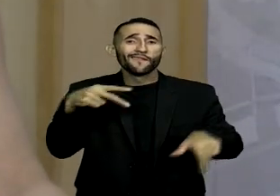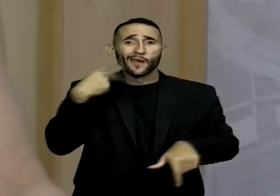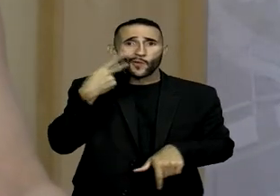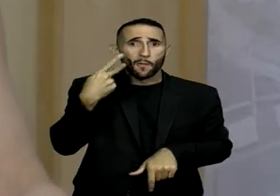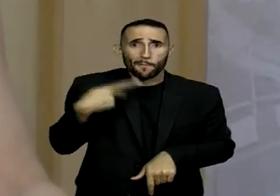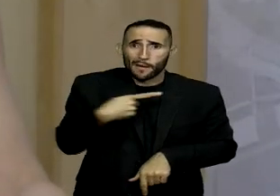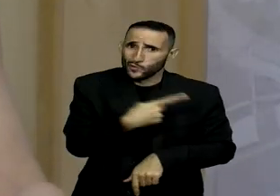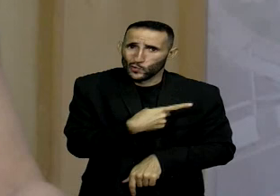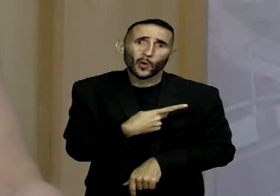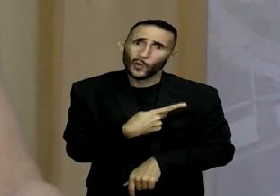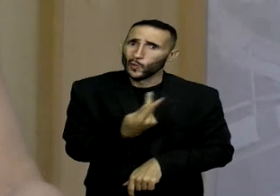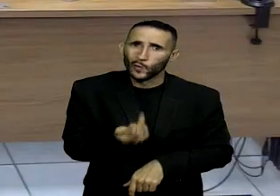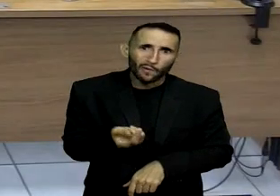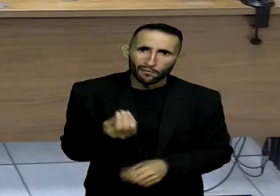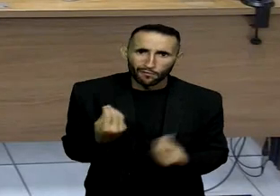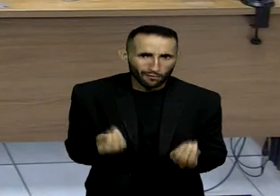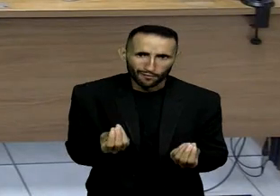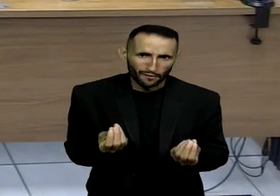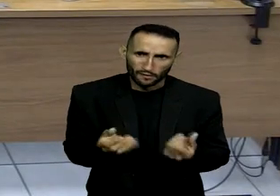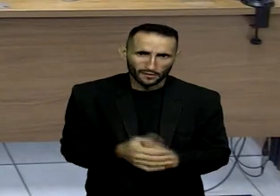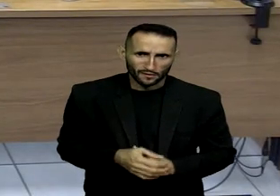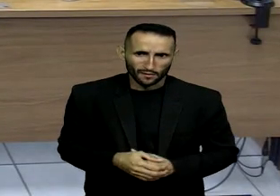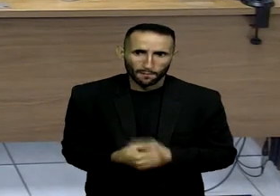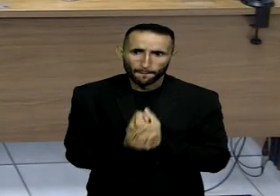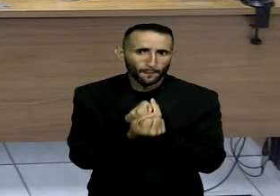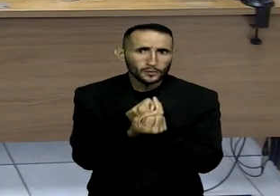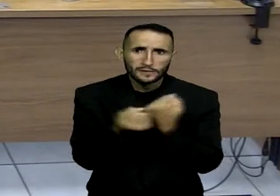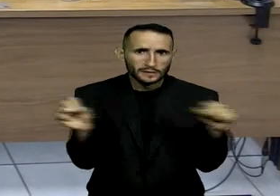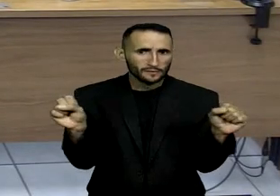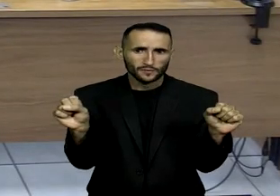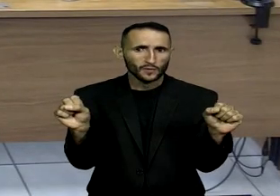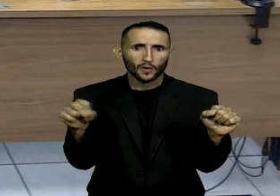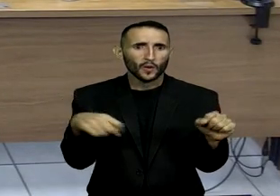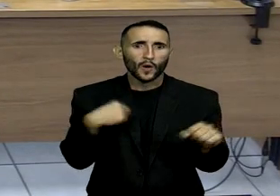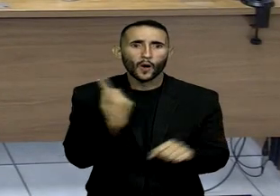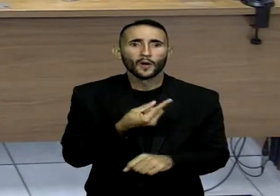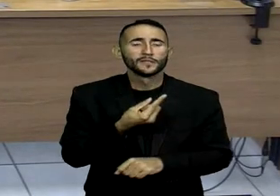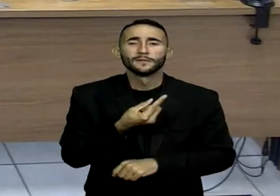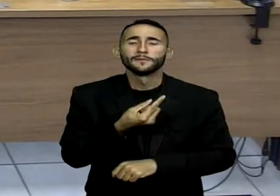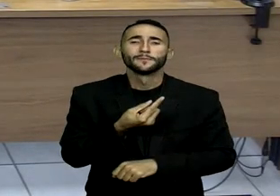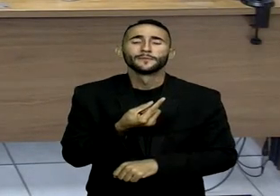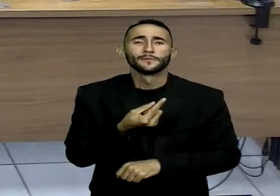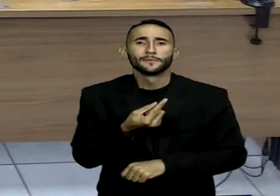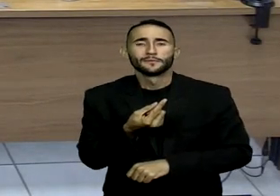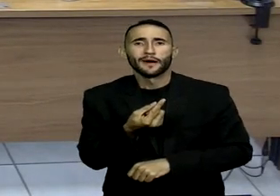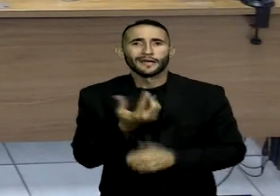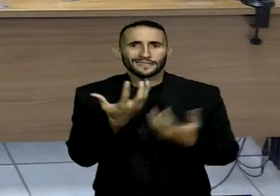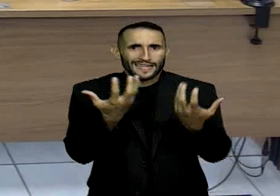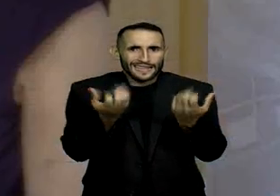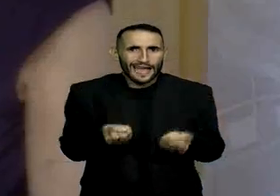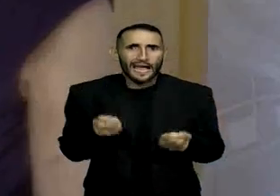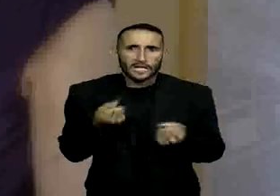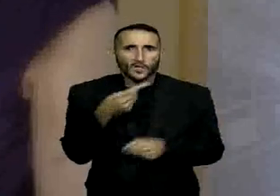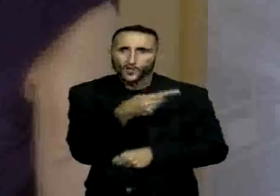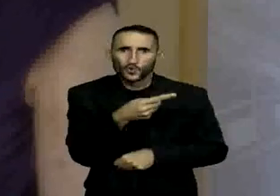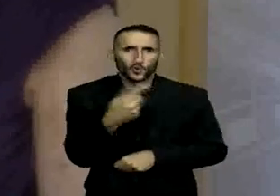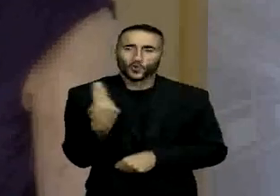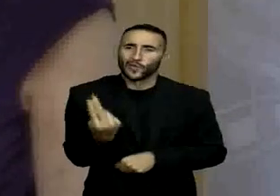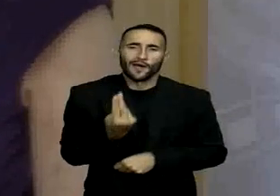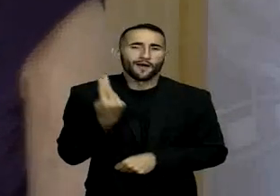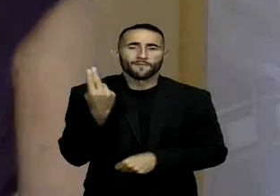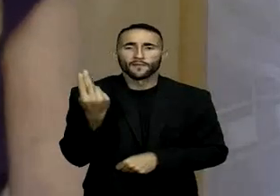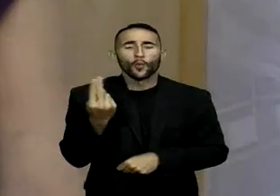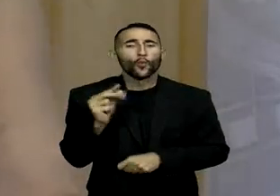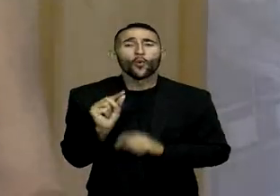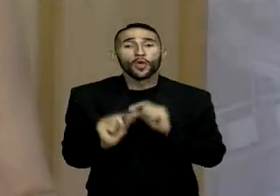assim, é impossível, nós nunca podemos admitir uma fala como essa. Dizer que,